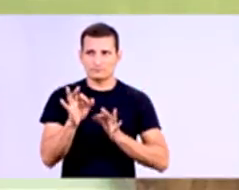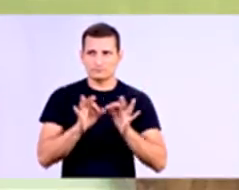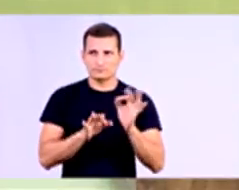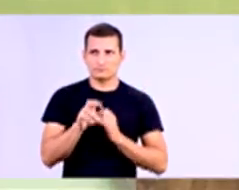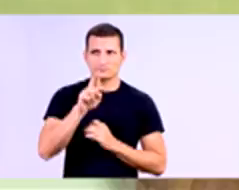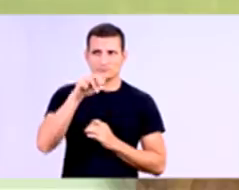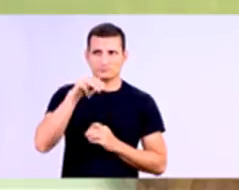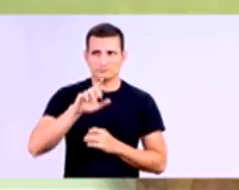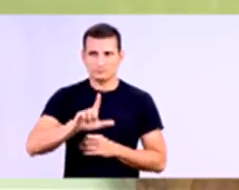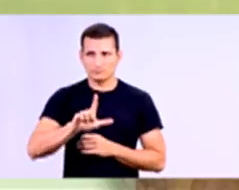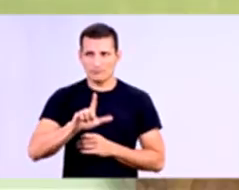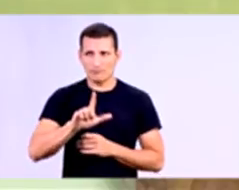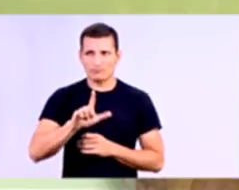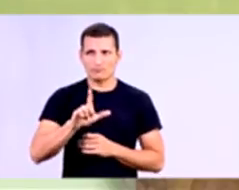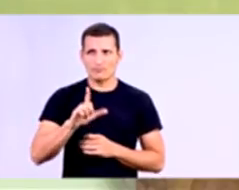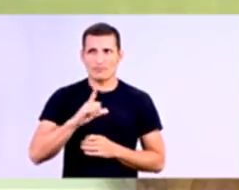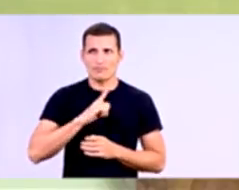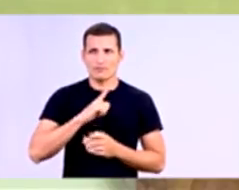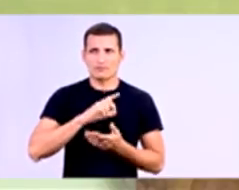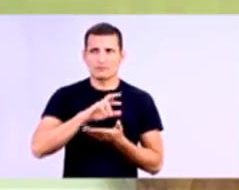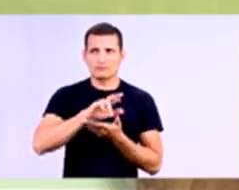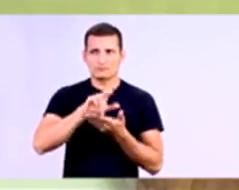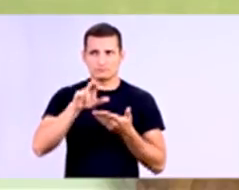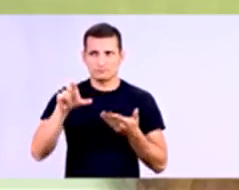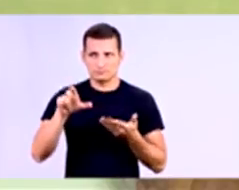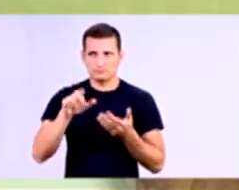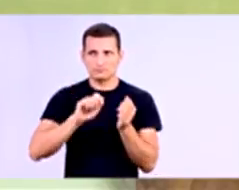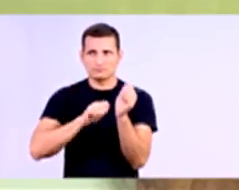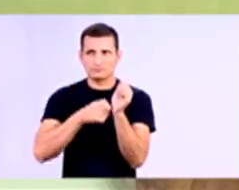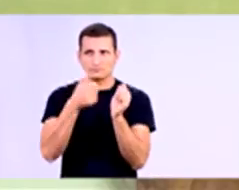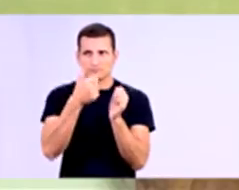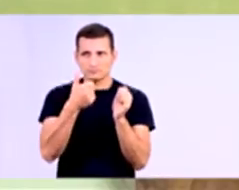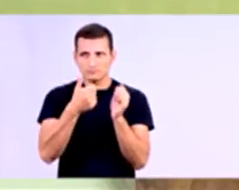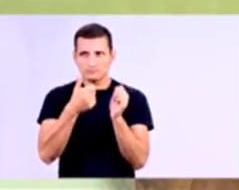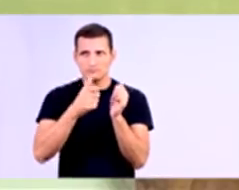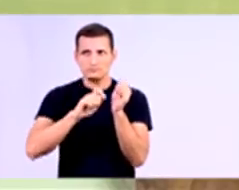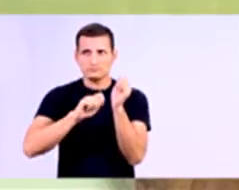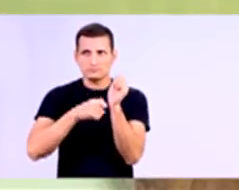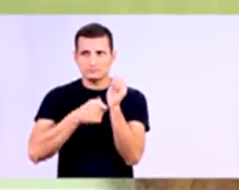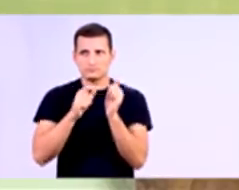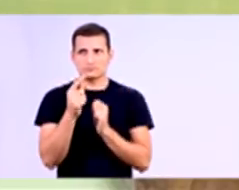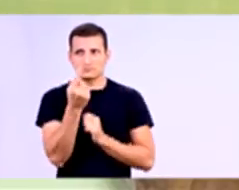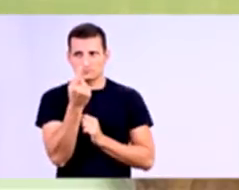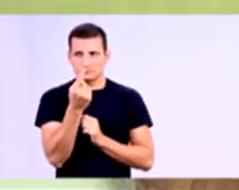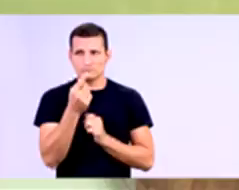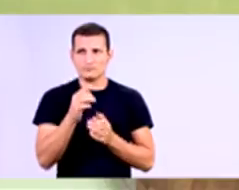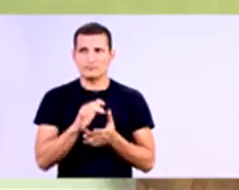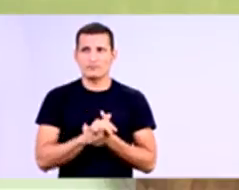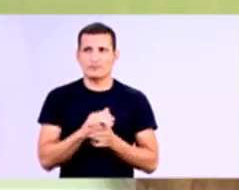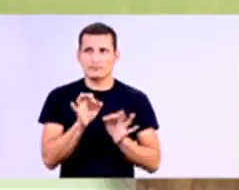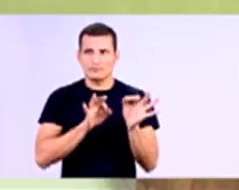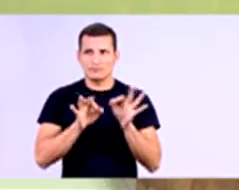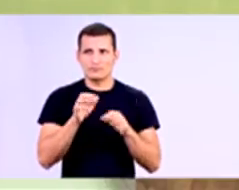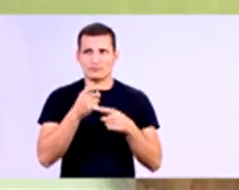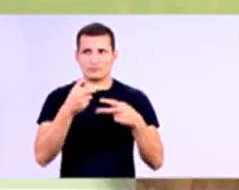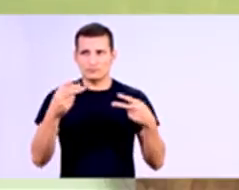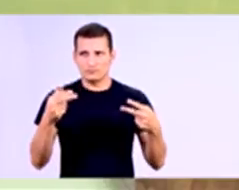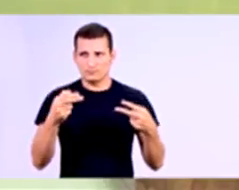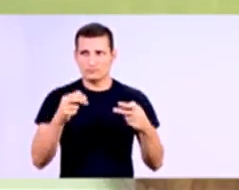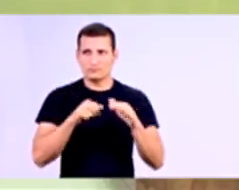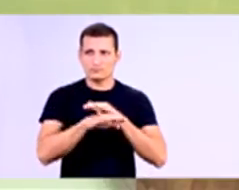da UML, existe diferença entre chave primária e chave única na construção de objetos para